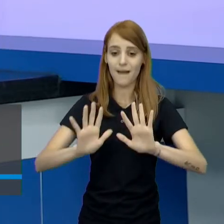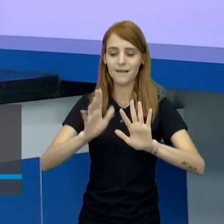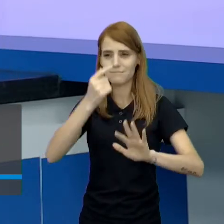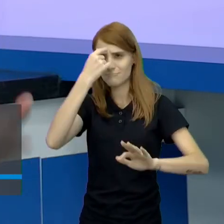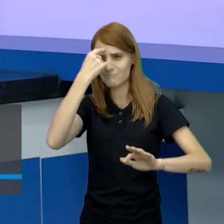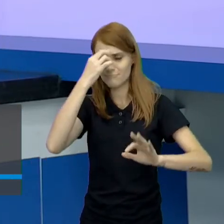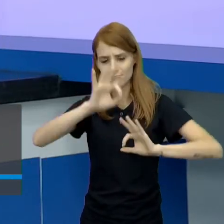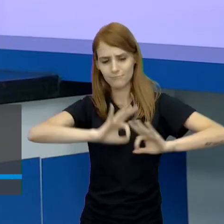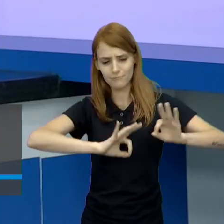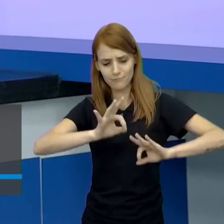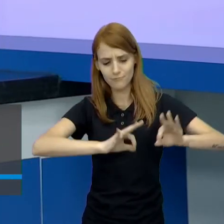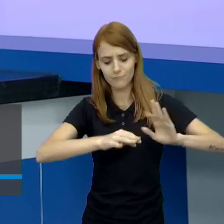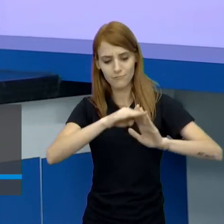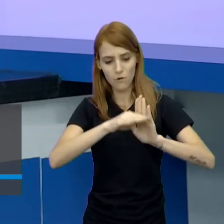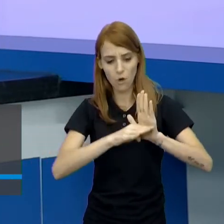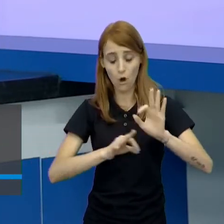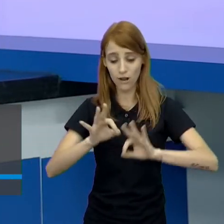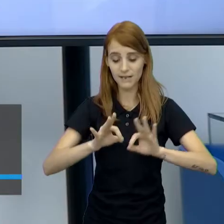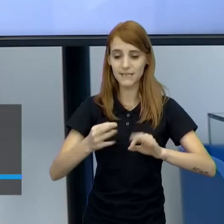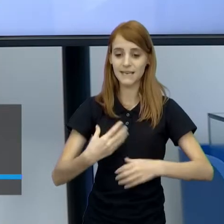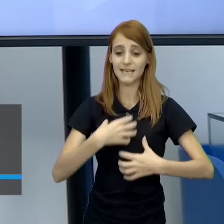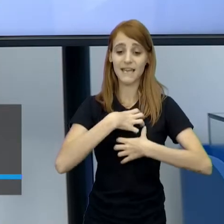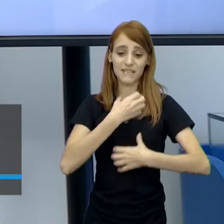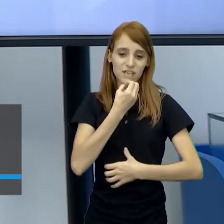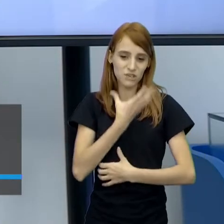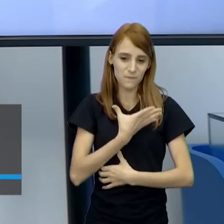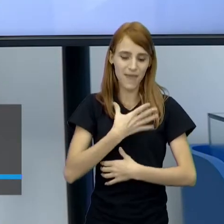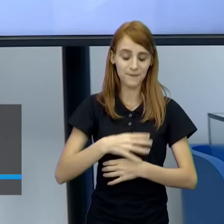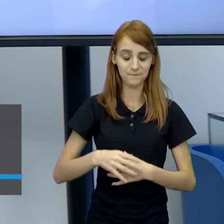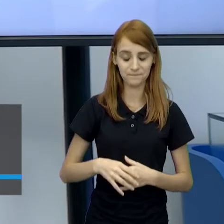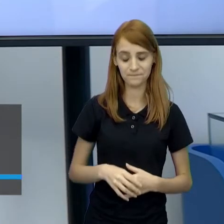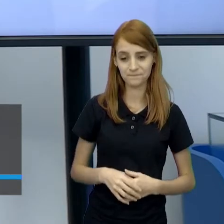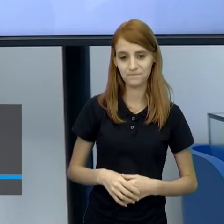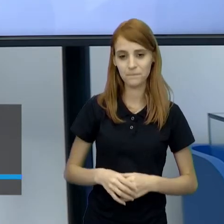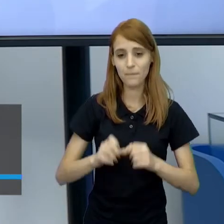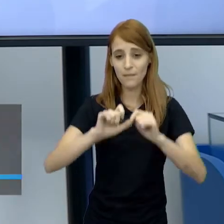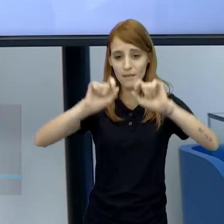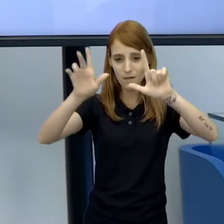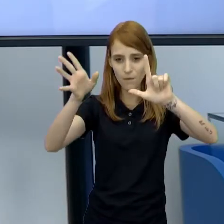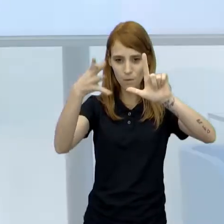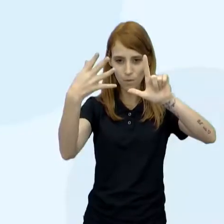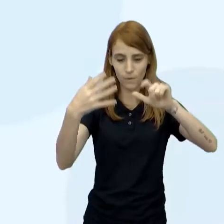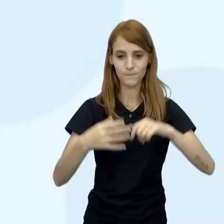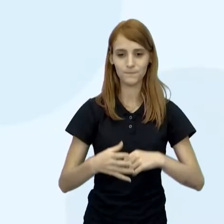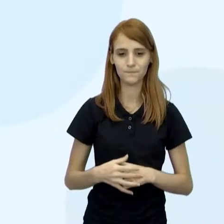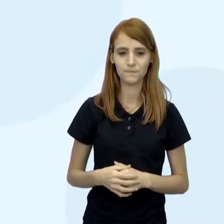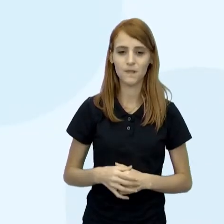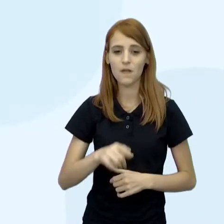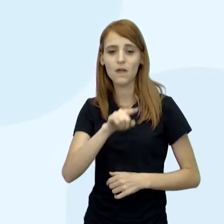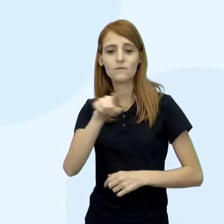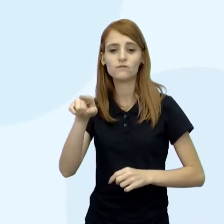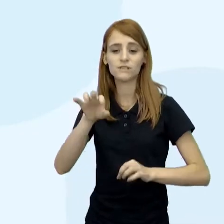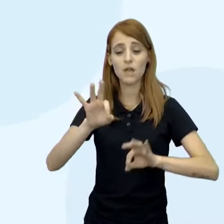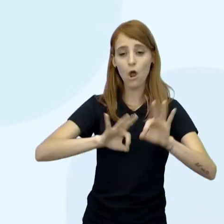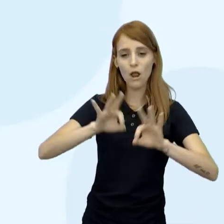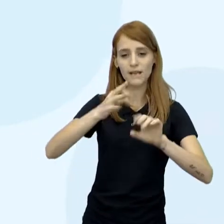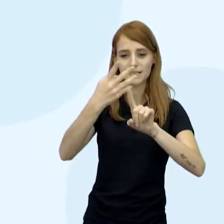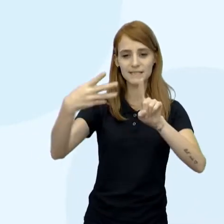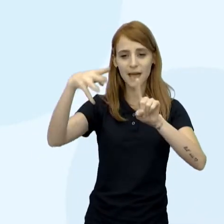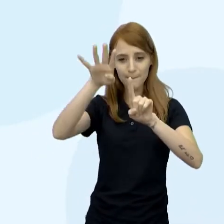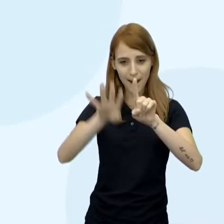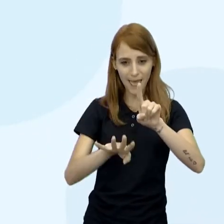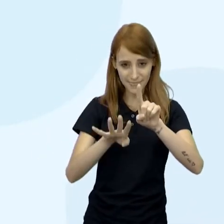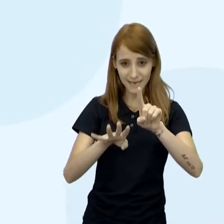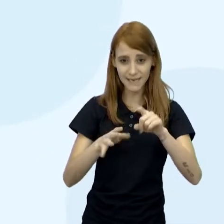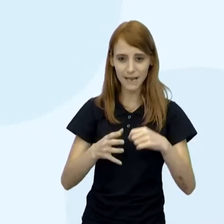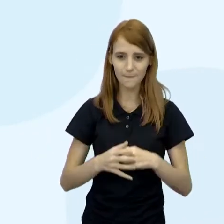Exato. Sempre buscando isso. Perfeito. Então vamos aqui para o próximo slide. Você pode organizar uma planilha, então é o que a gente